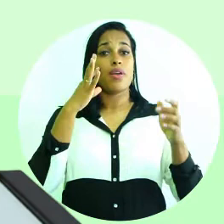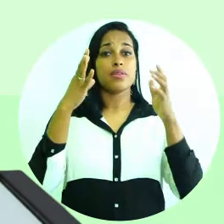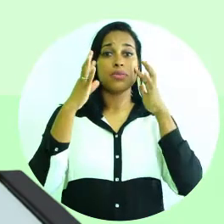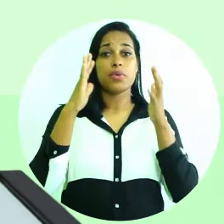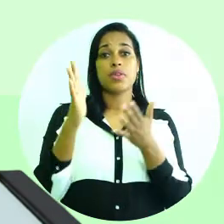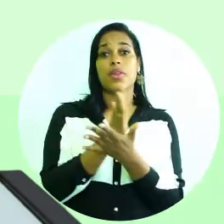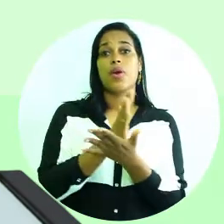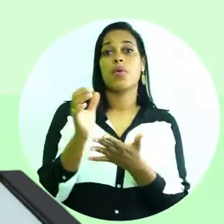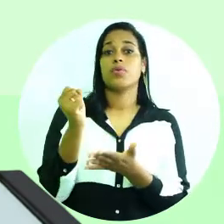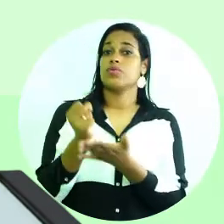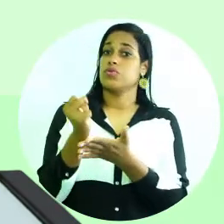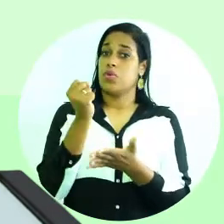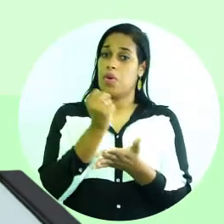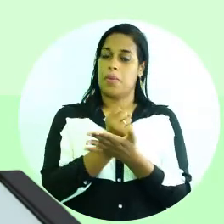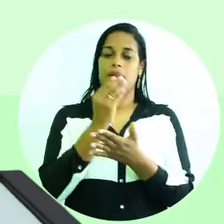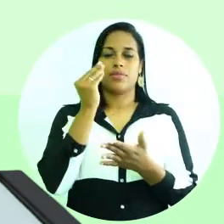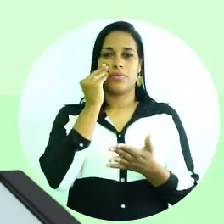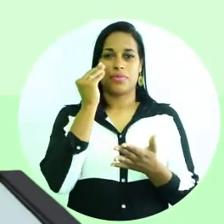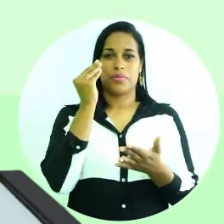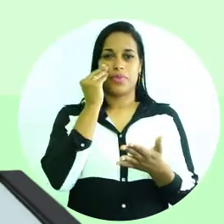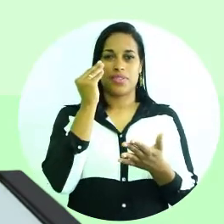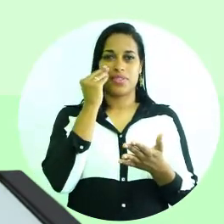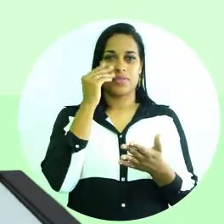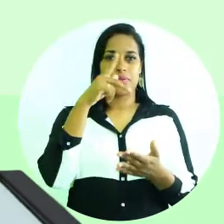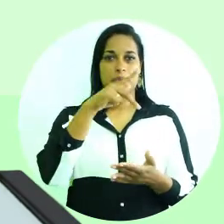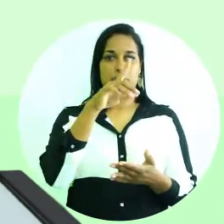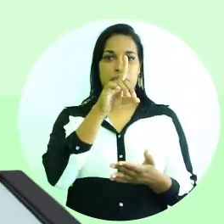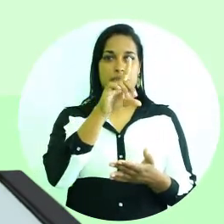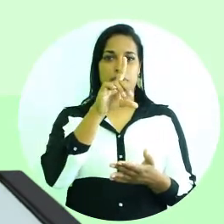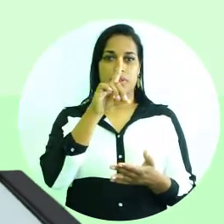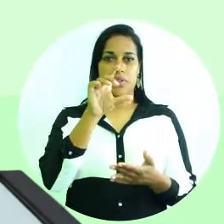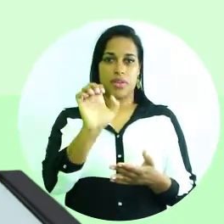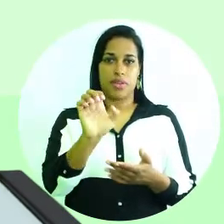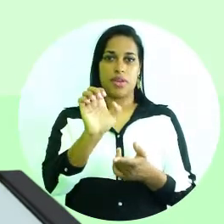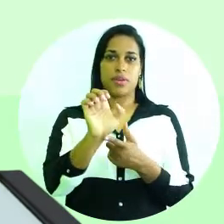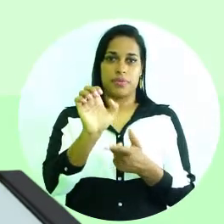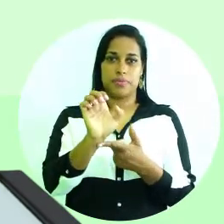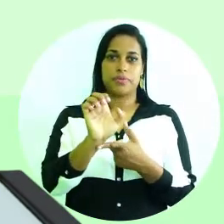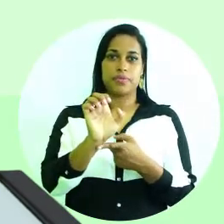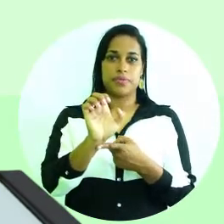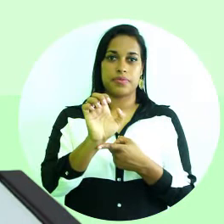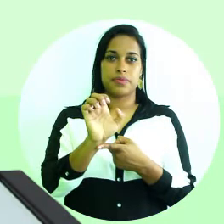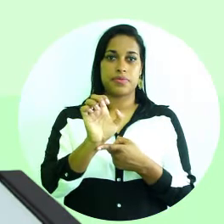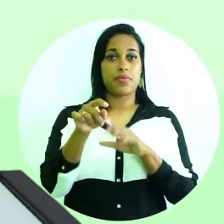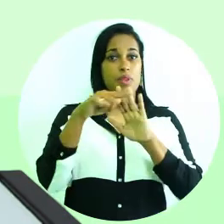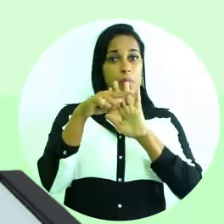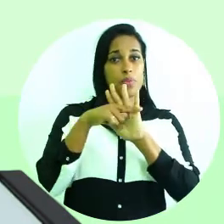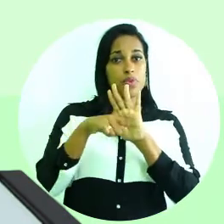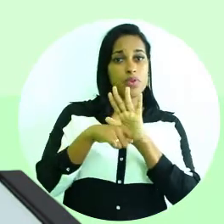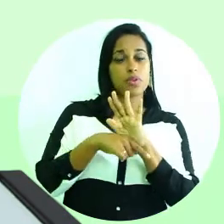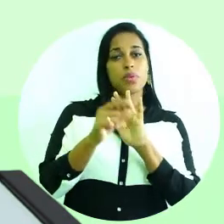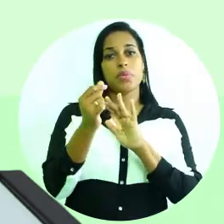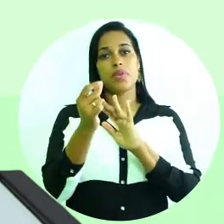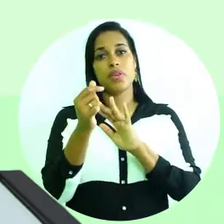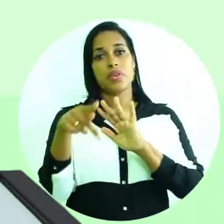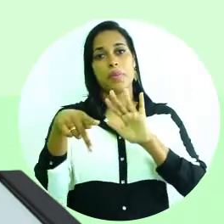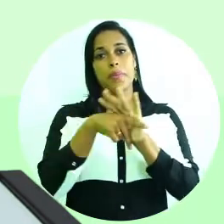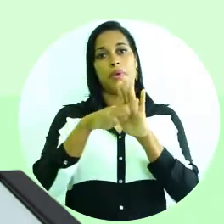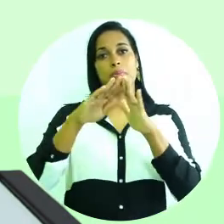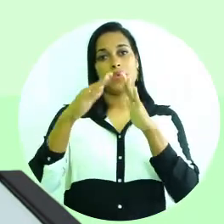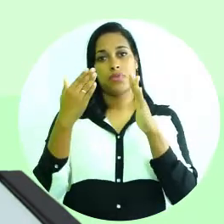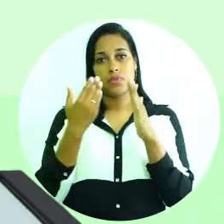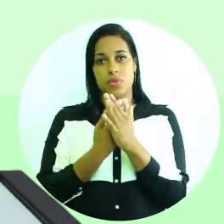ter conhecimento de alguns documentos específicos do PDDE. O PDDE é o Programa